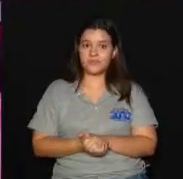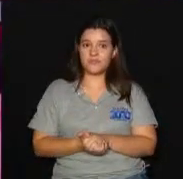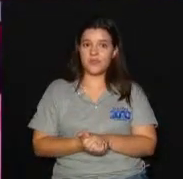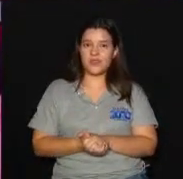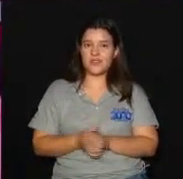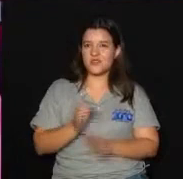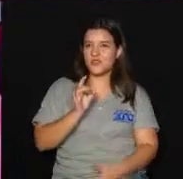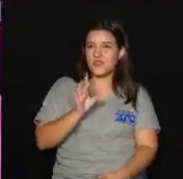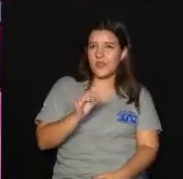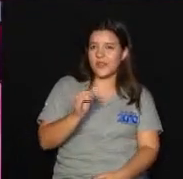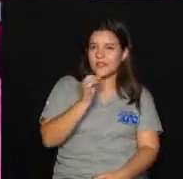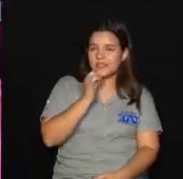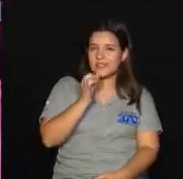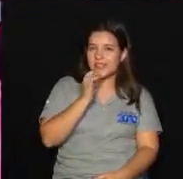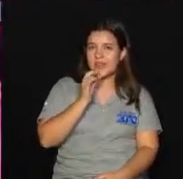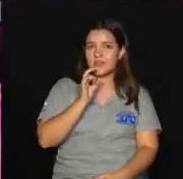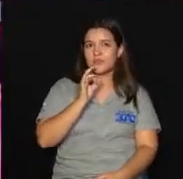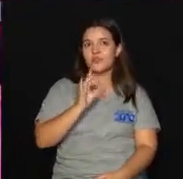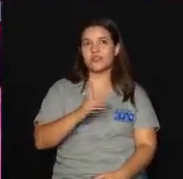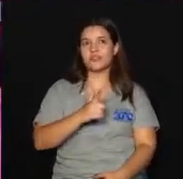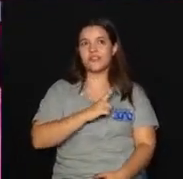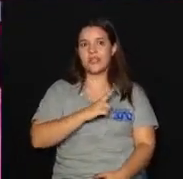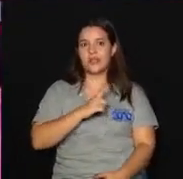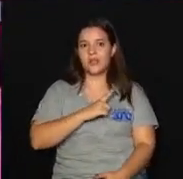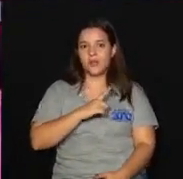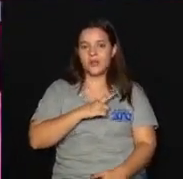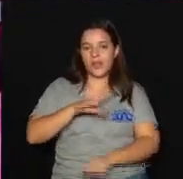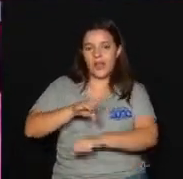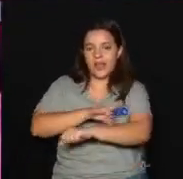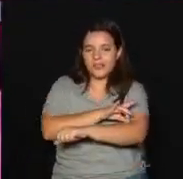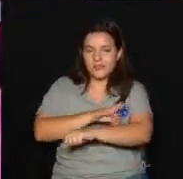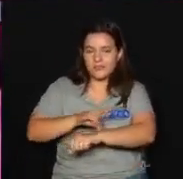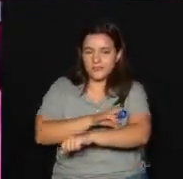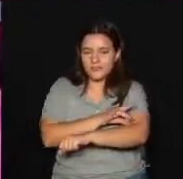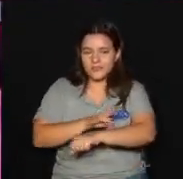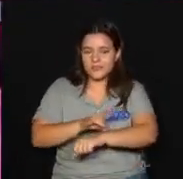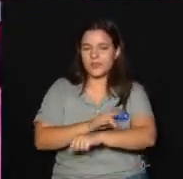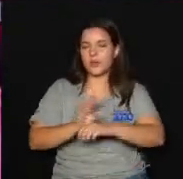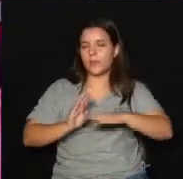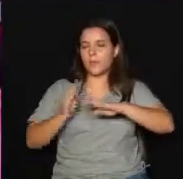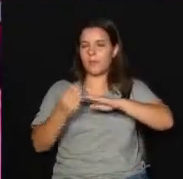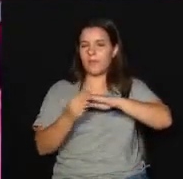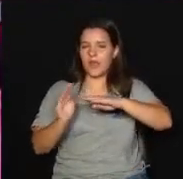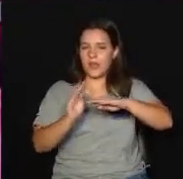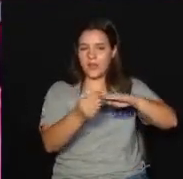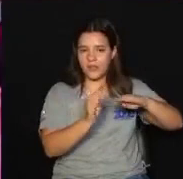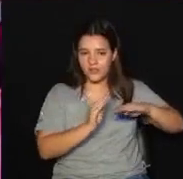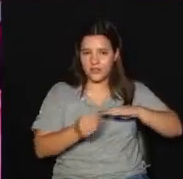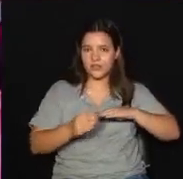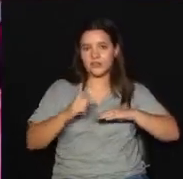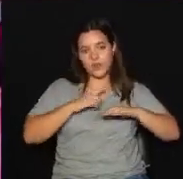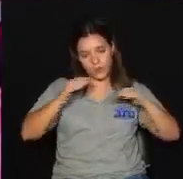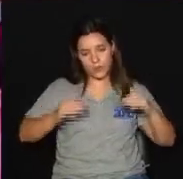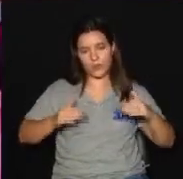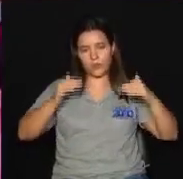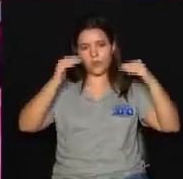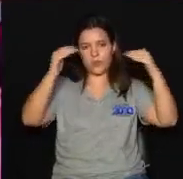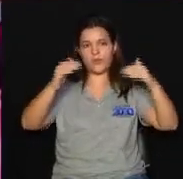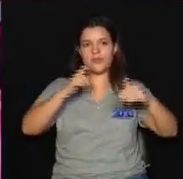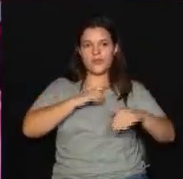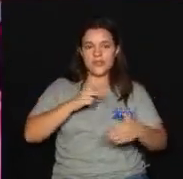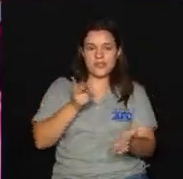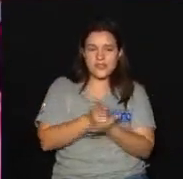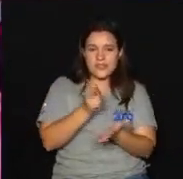não basta se certificar de que o asfalto nos bairros nobres estará